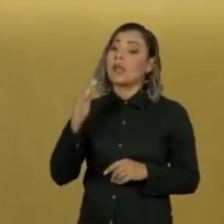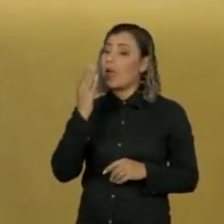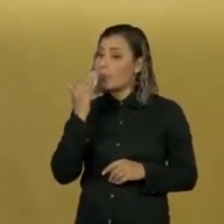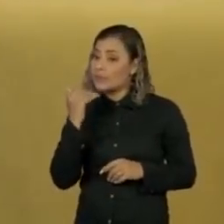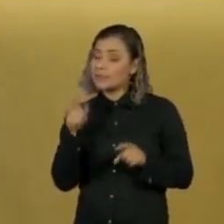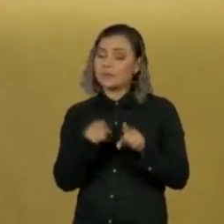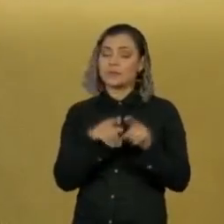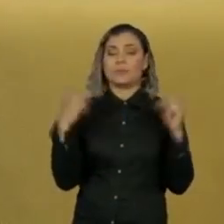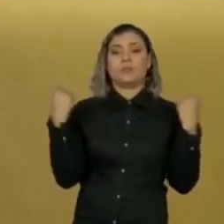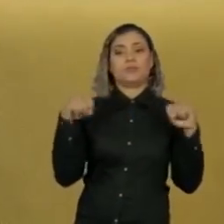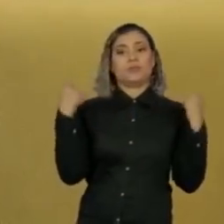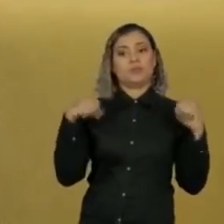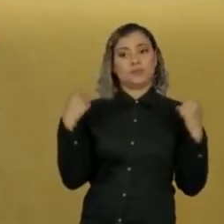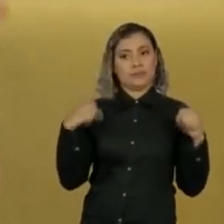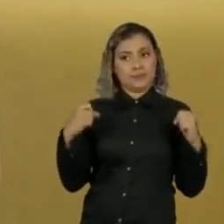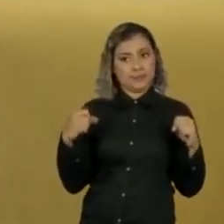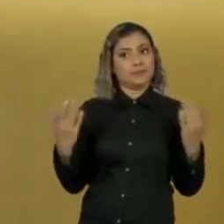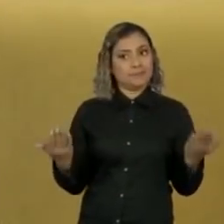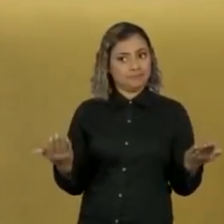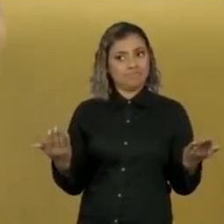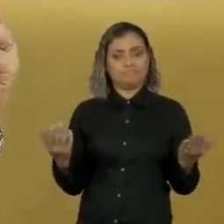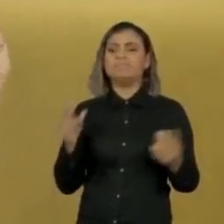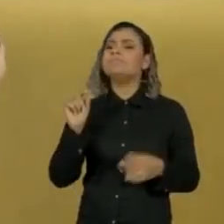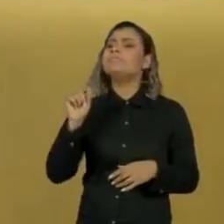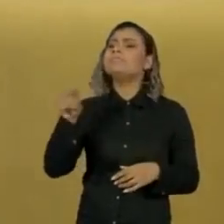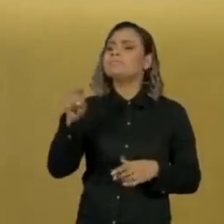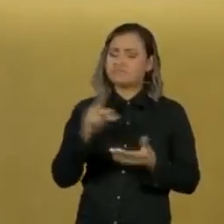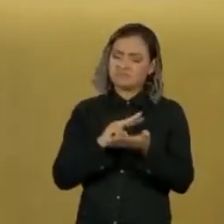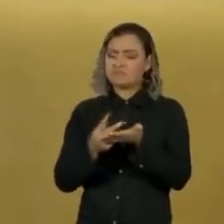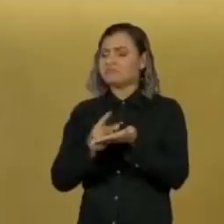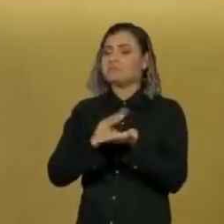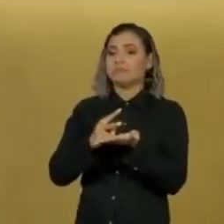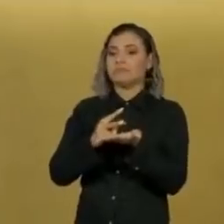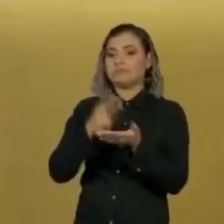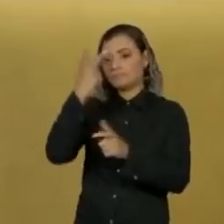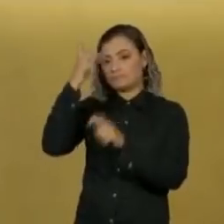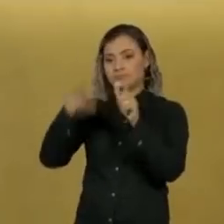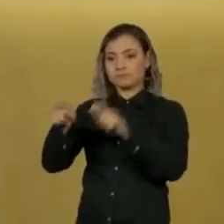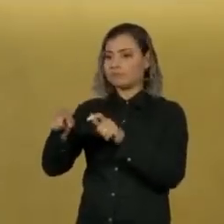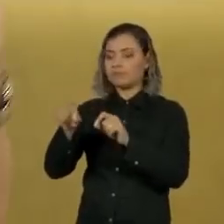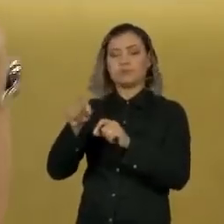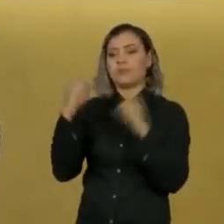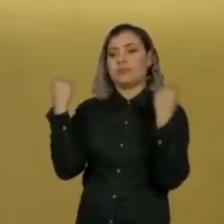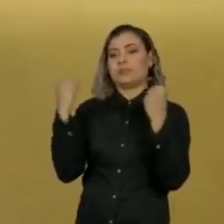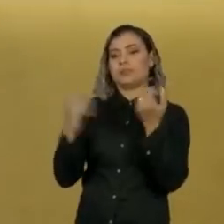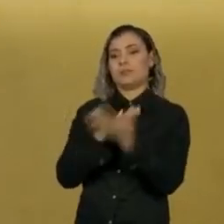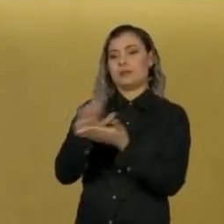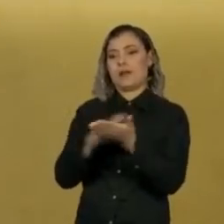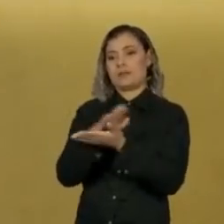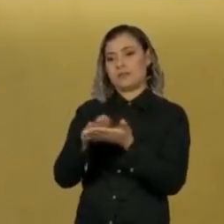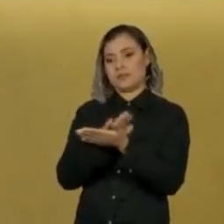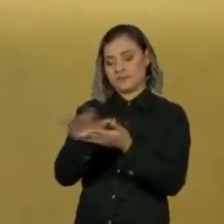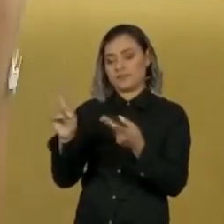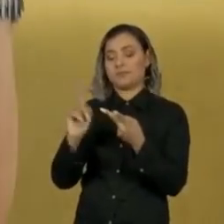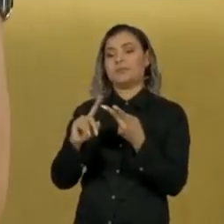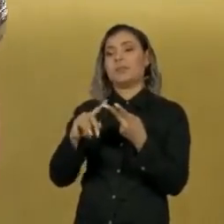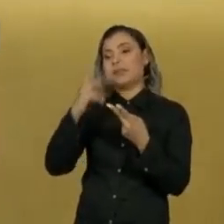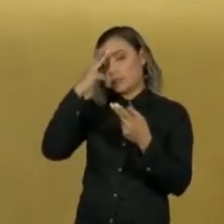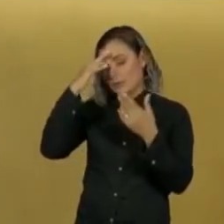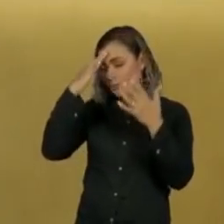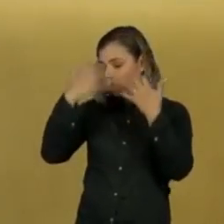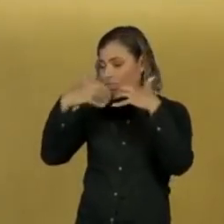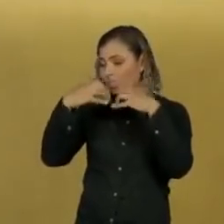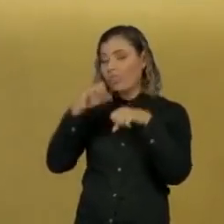e atividade física, tá? Quem é que dorme mal? Aqueles que são inativos física e mentalmente. Ser